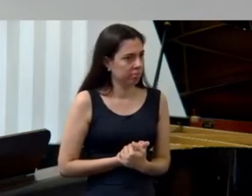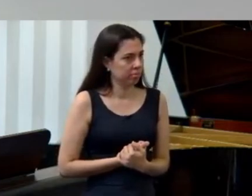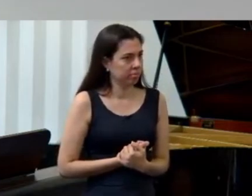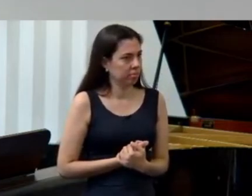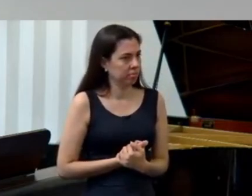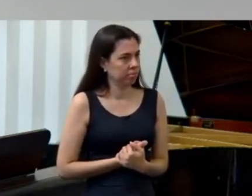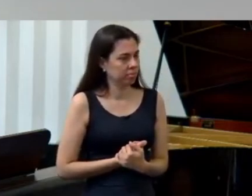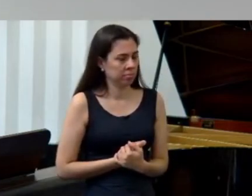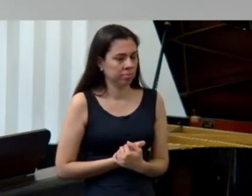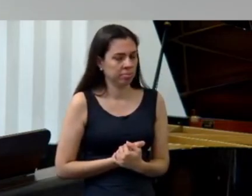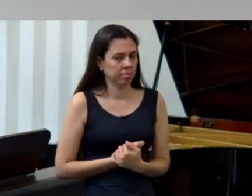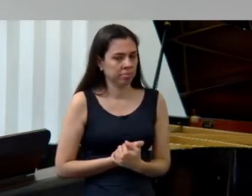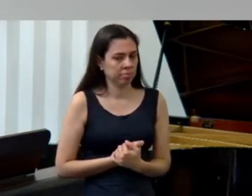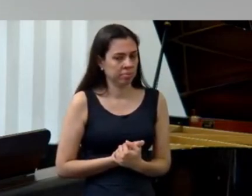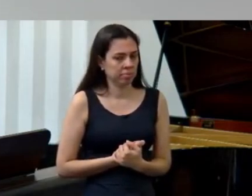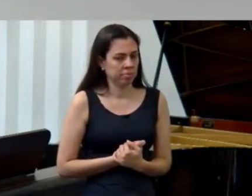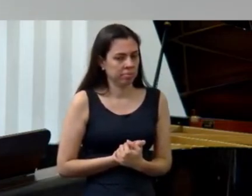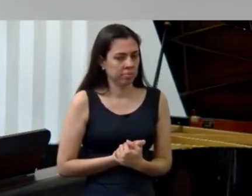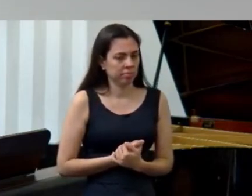Queridos, em